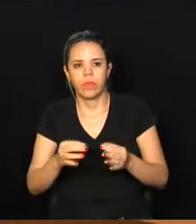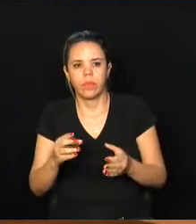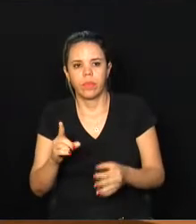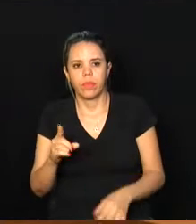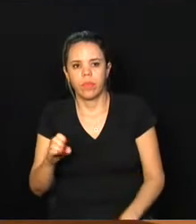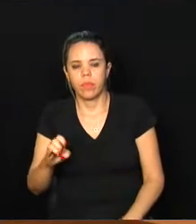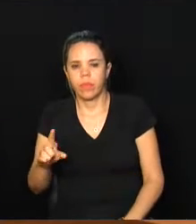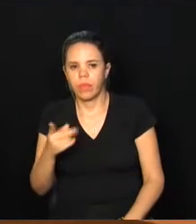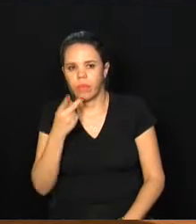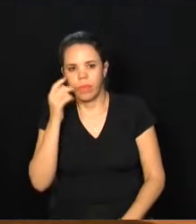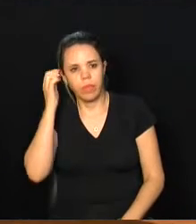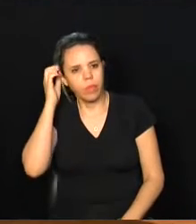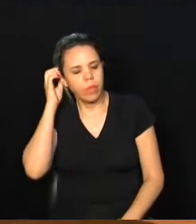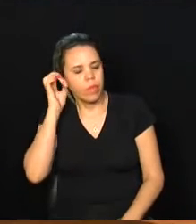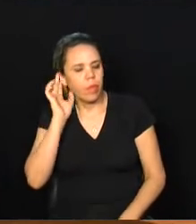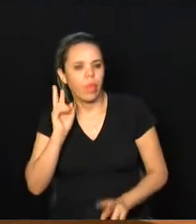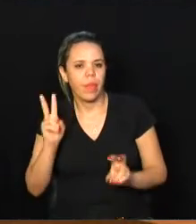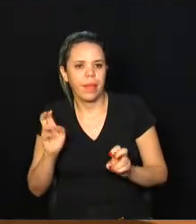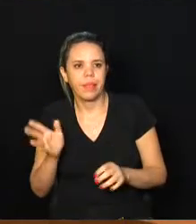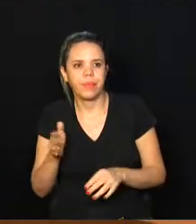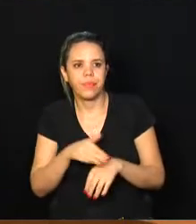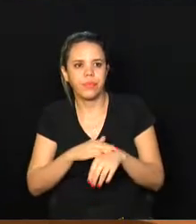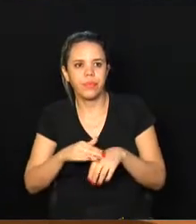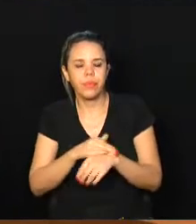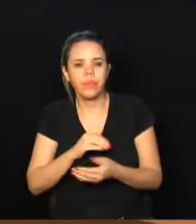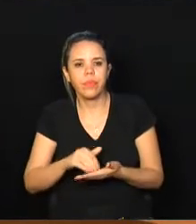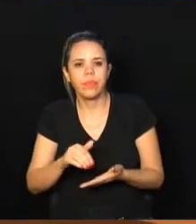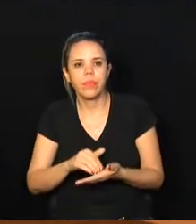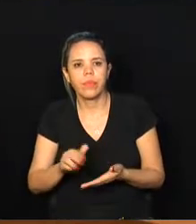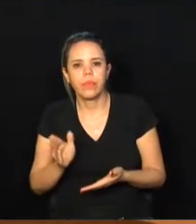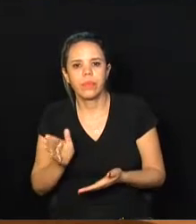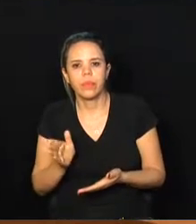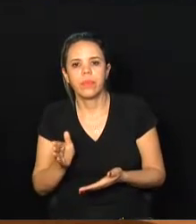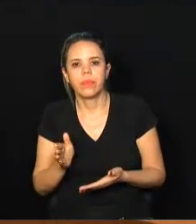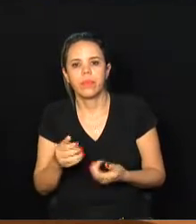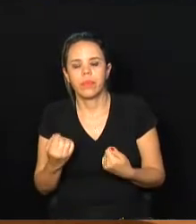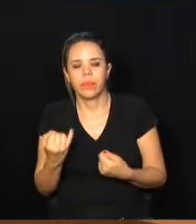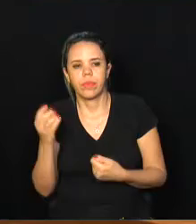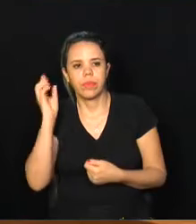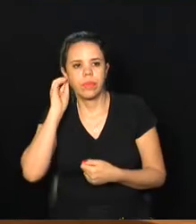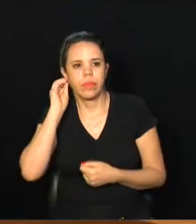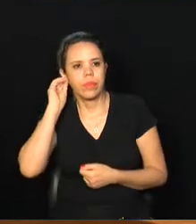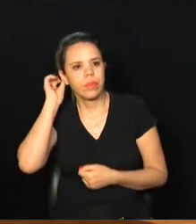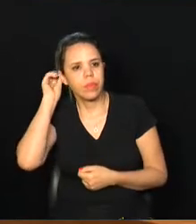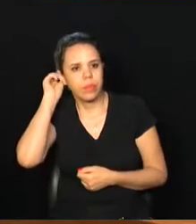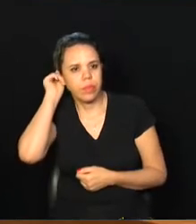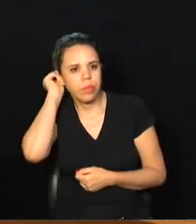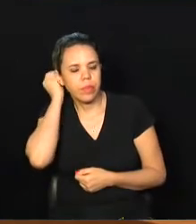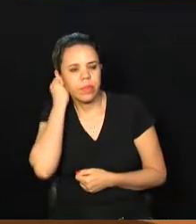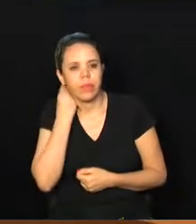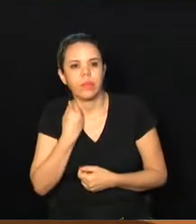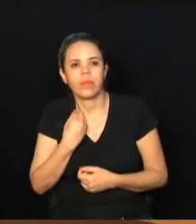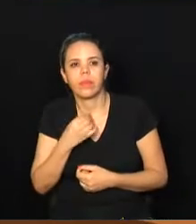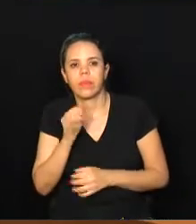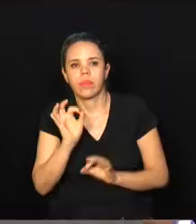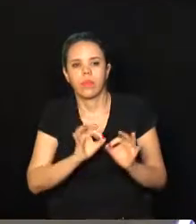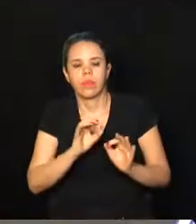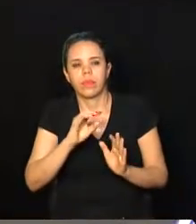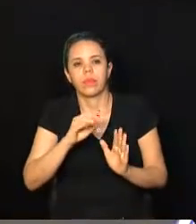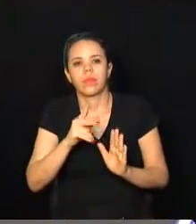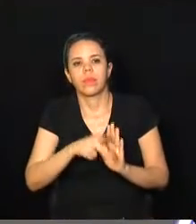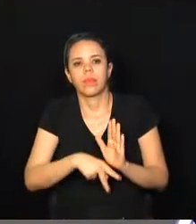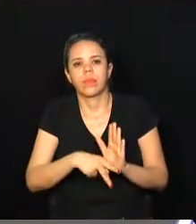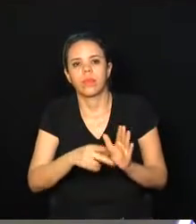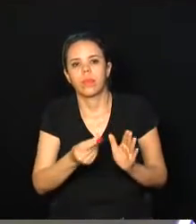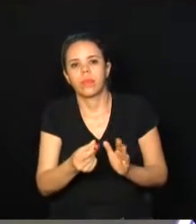dar uma palhinha, mas já é um assunto que a gente já conversou com o secretário, já é uma demanda que está em andamento. A questão do planejamento do